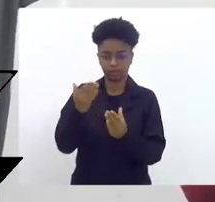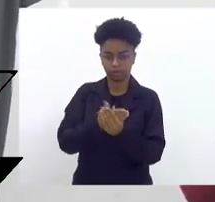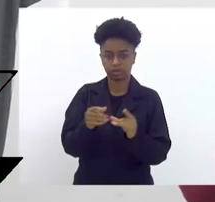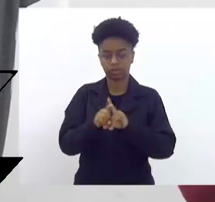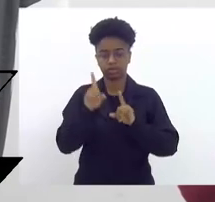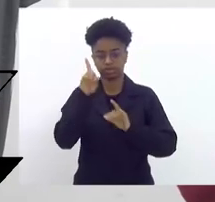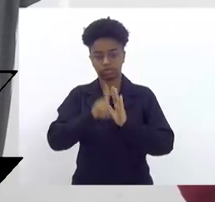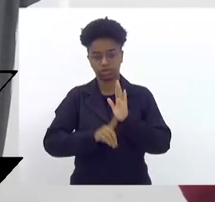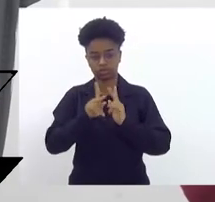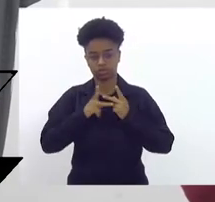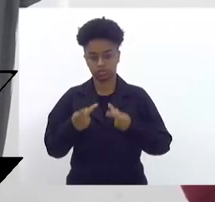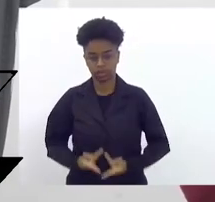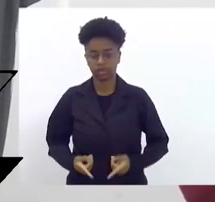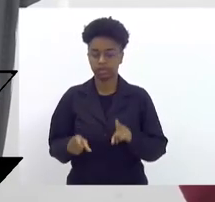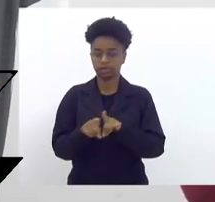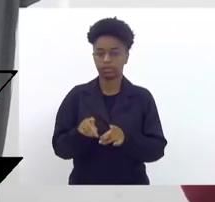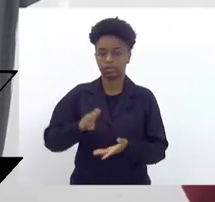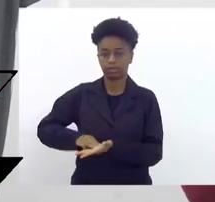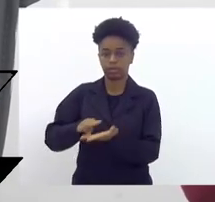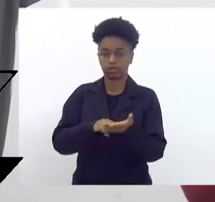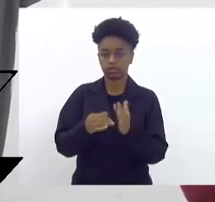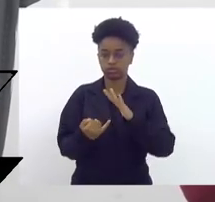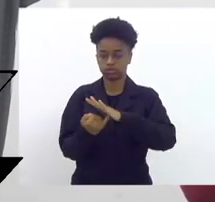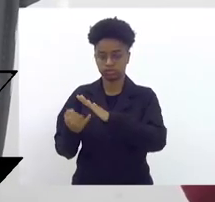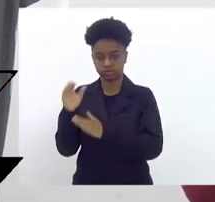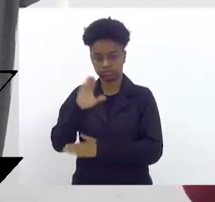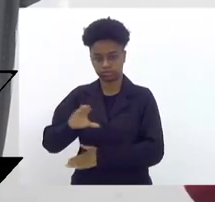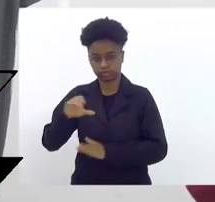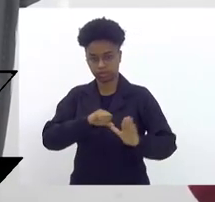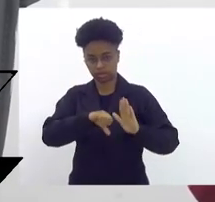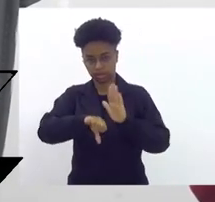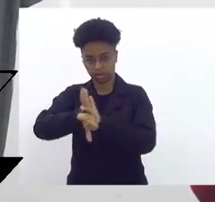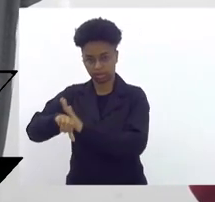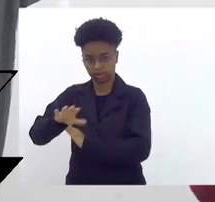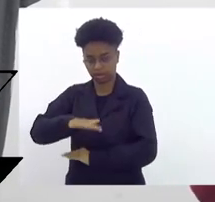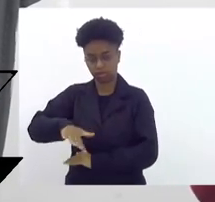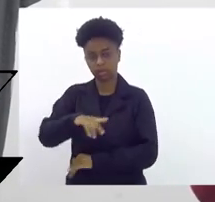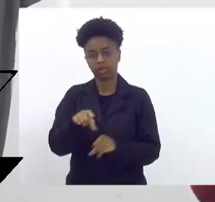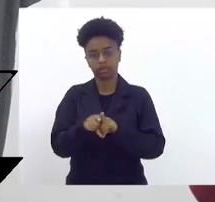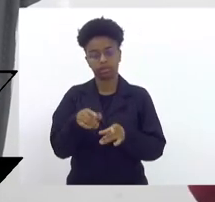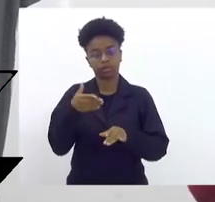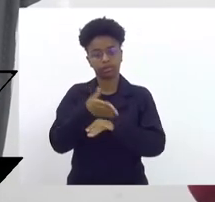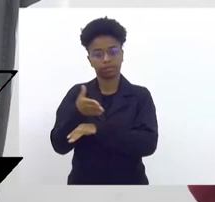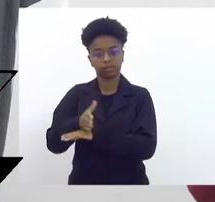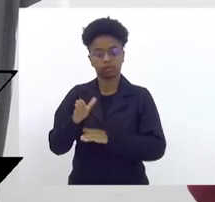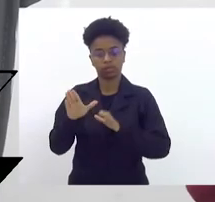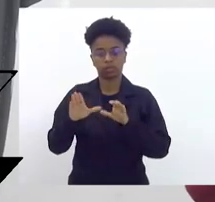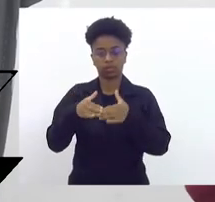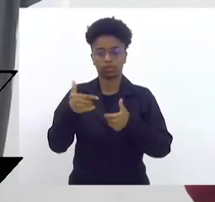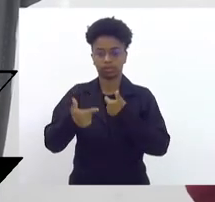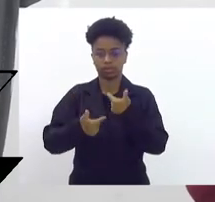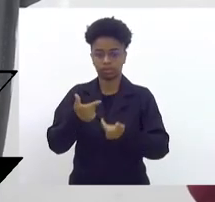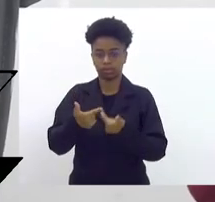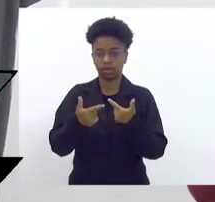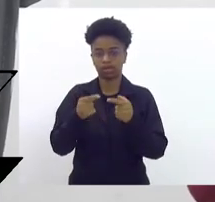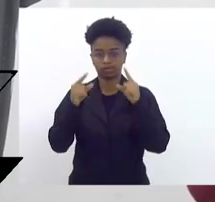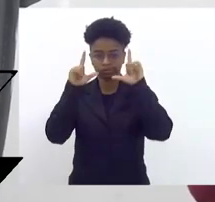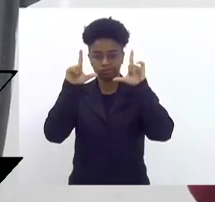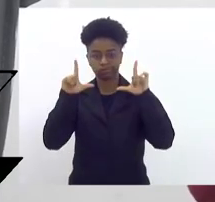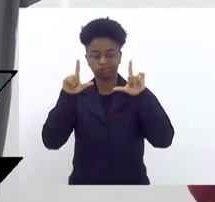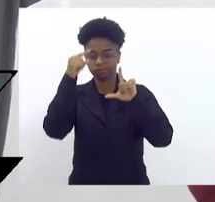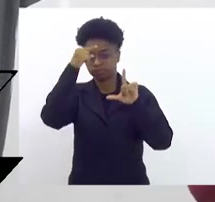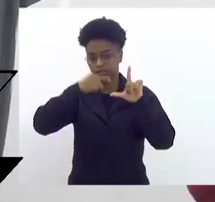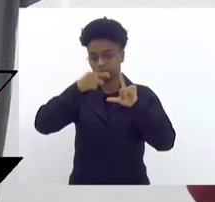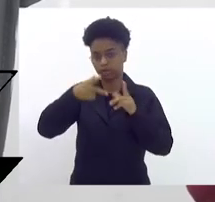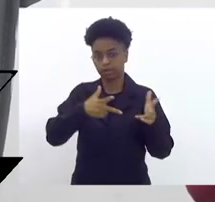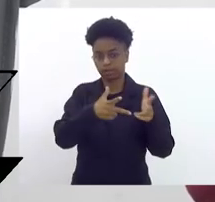ela é membro do Instituto de Ciências criminais e participou do grupo de trabalho de reconhecimento de pessoas do Conselho Nacional